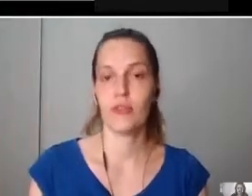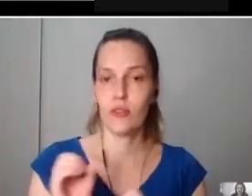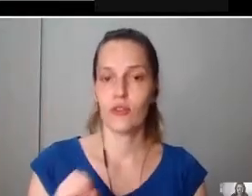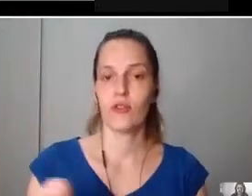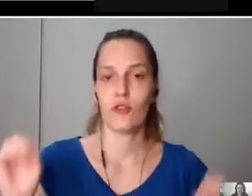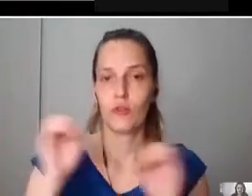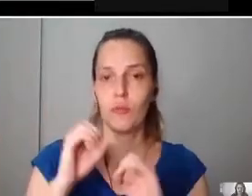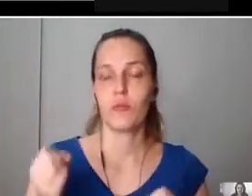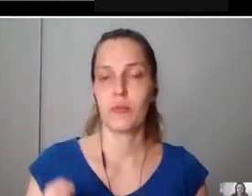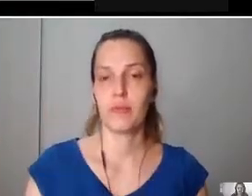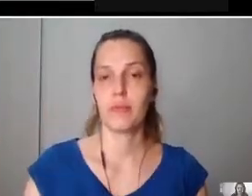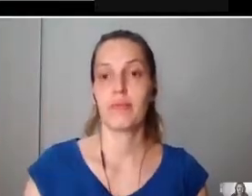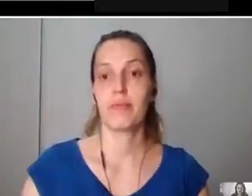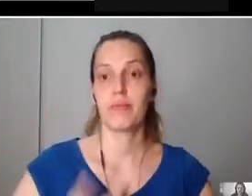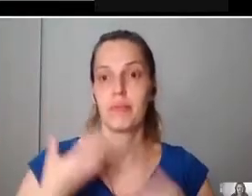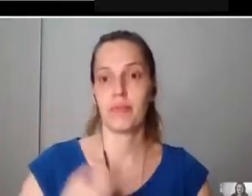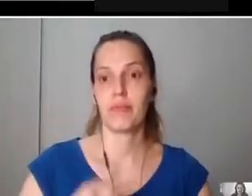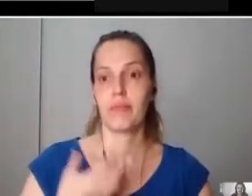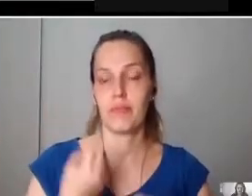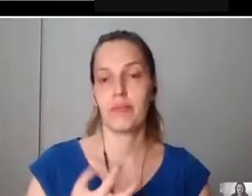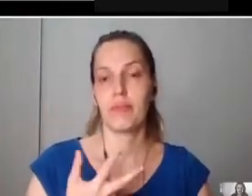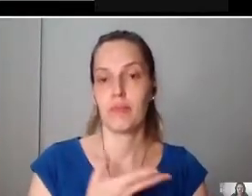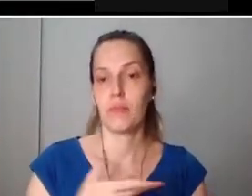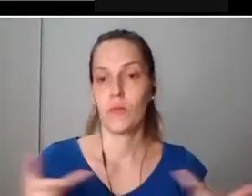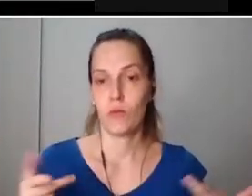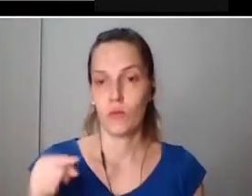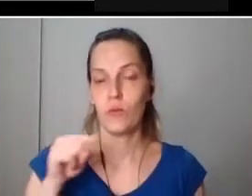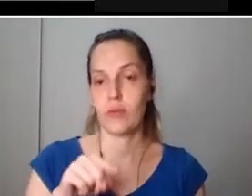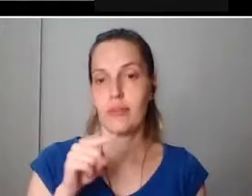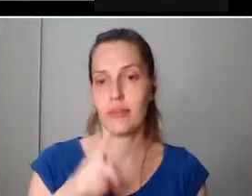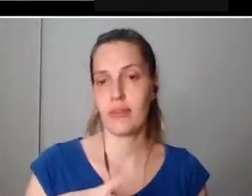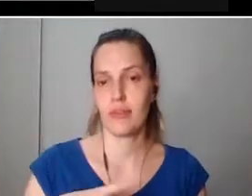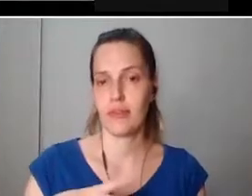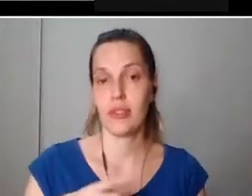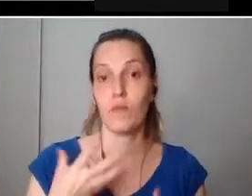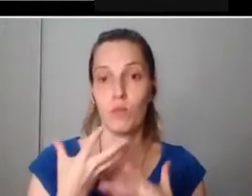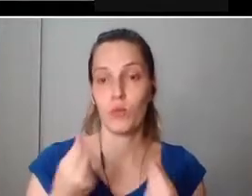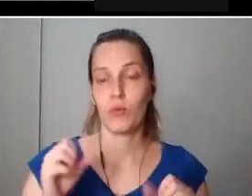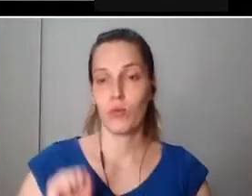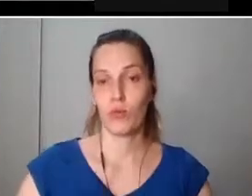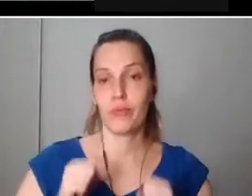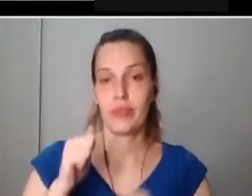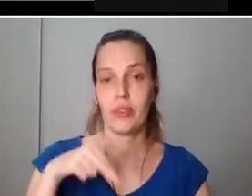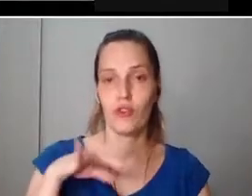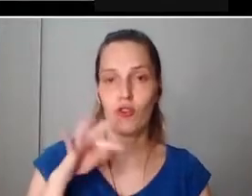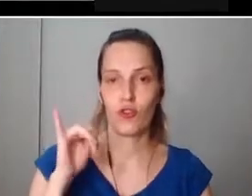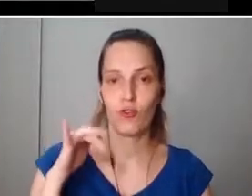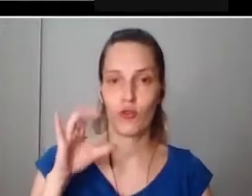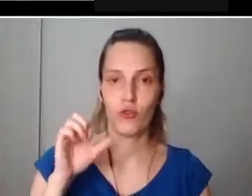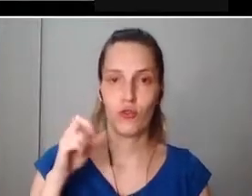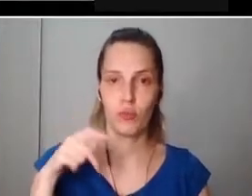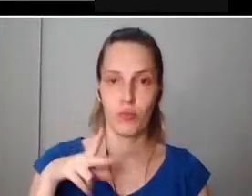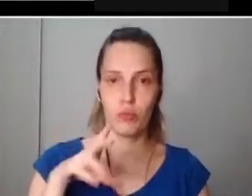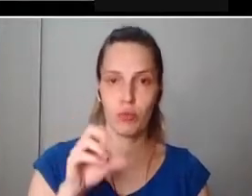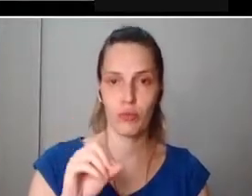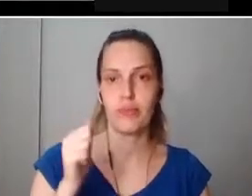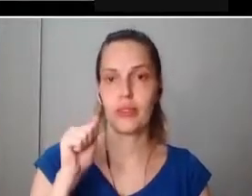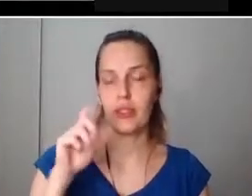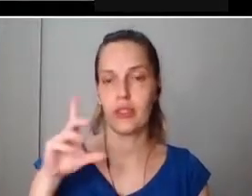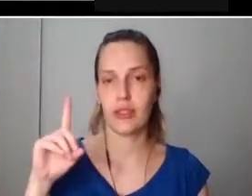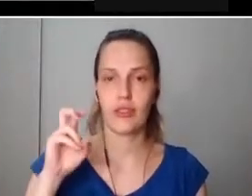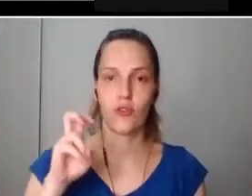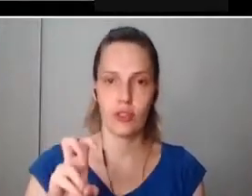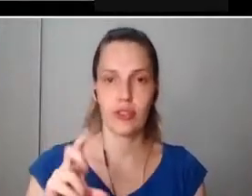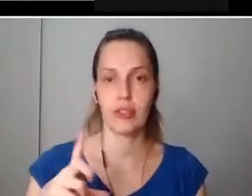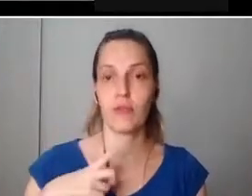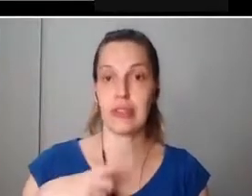quando a gente coloca alguma coisa para ele produzir, o problema é que a gente tem muito anticorpo contra o AD5. Então, quando a gente tem anticorpo prévio para esse